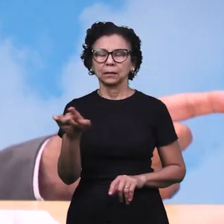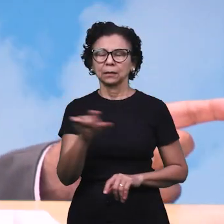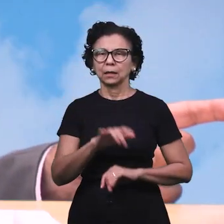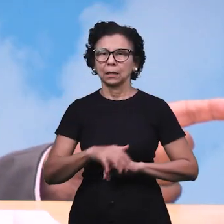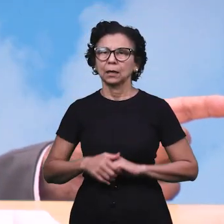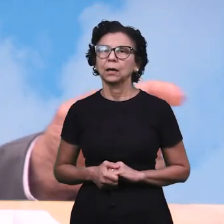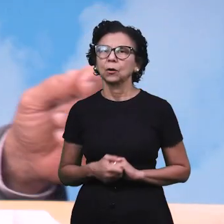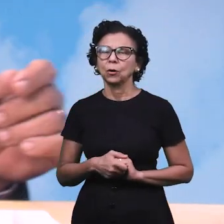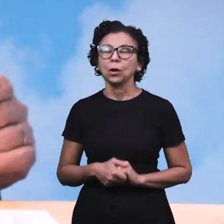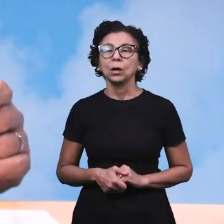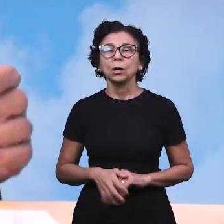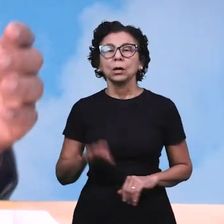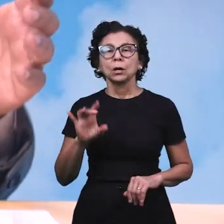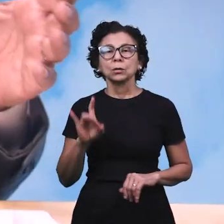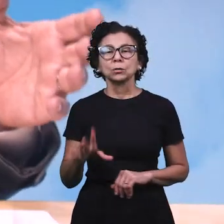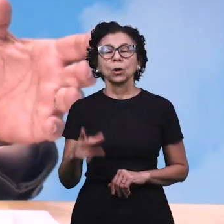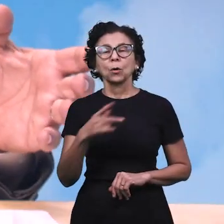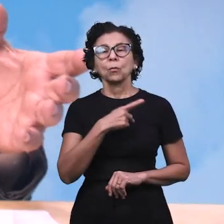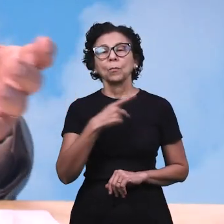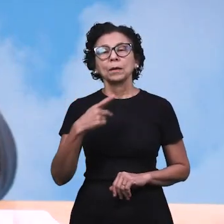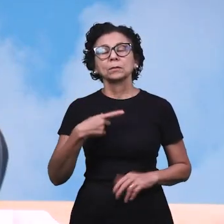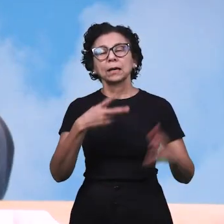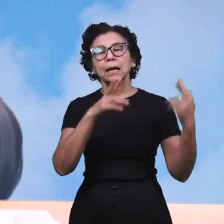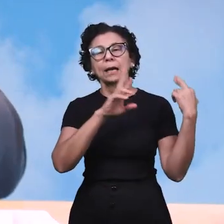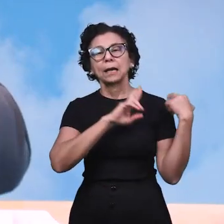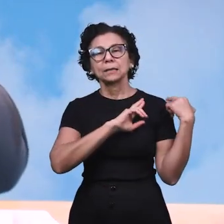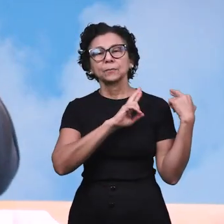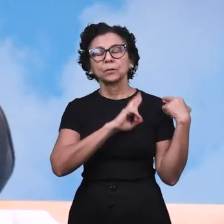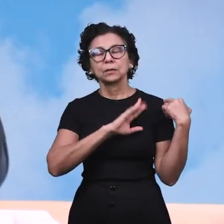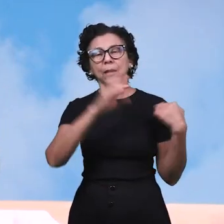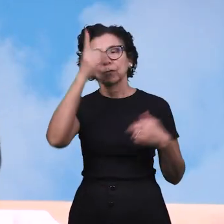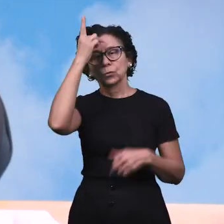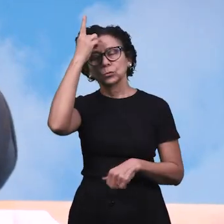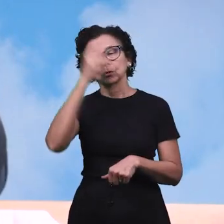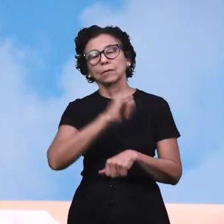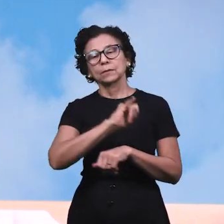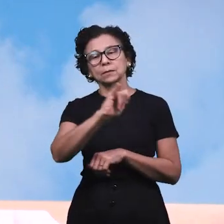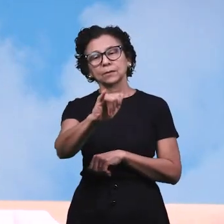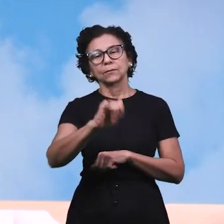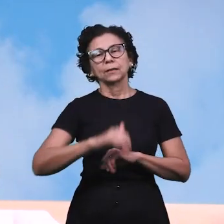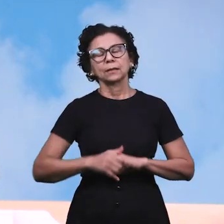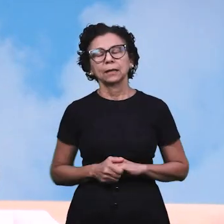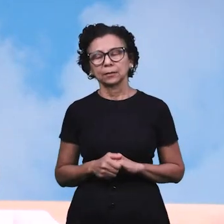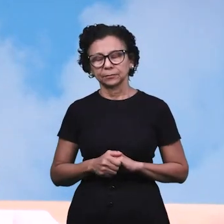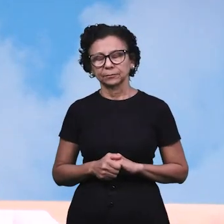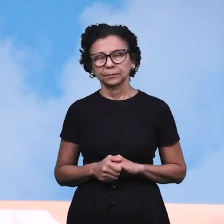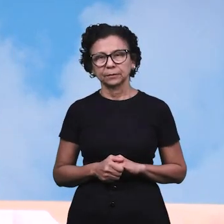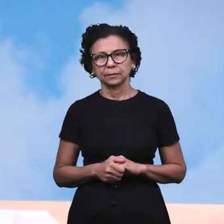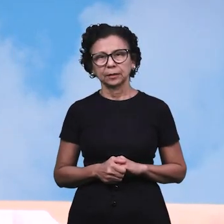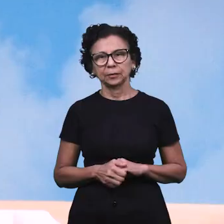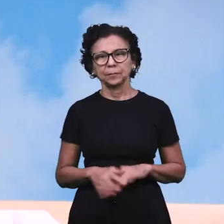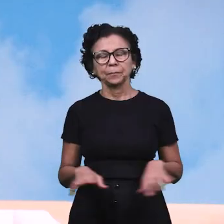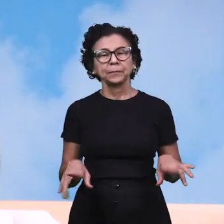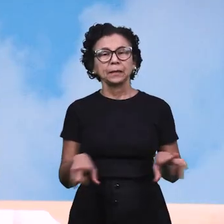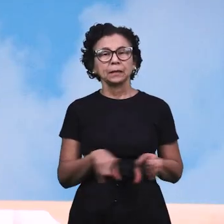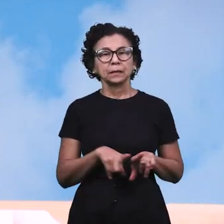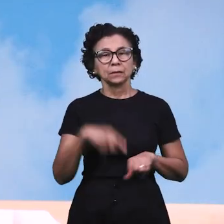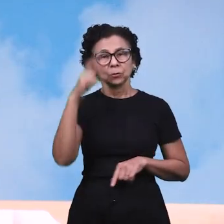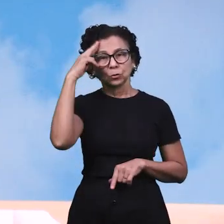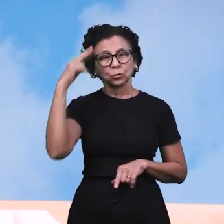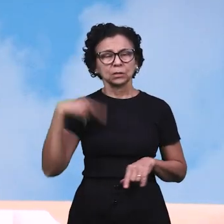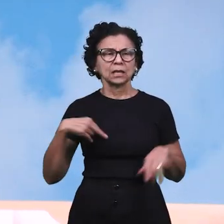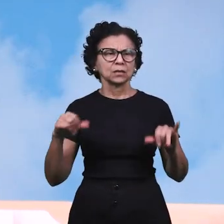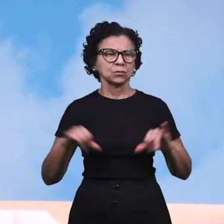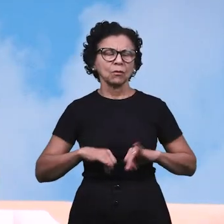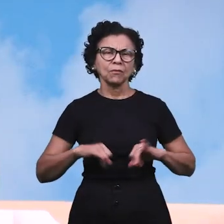está no governo da igreja. É uma condição que o Senhor nos deu, que não deu para José. José sofreu